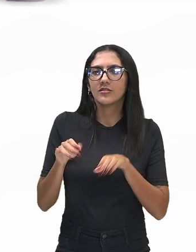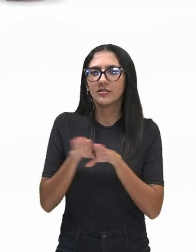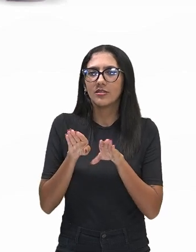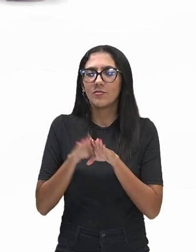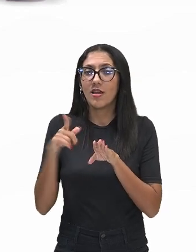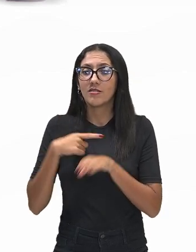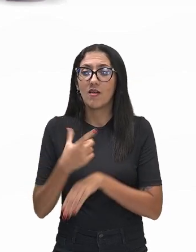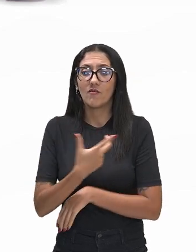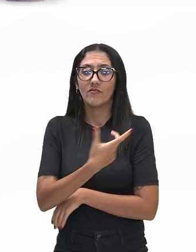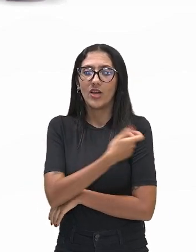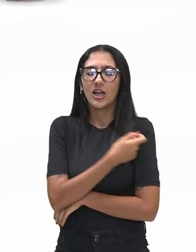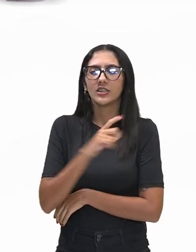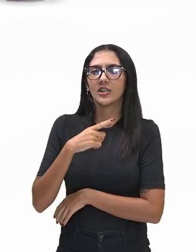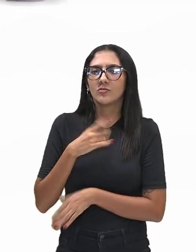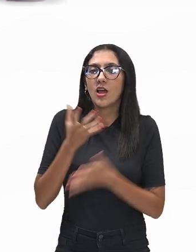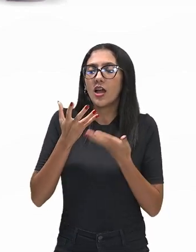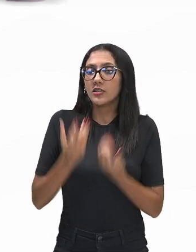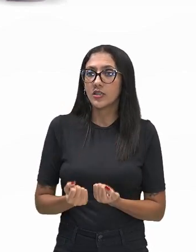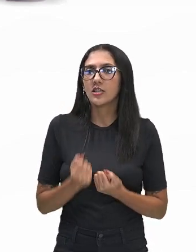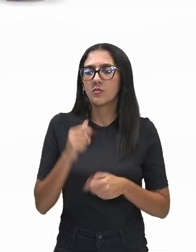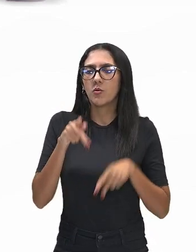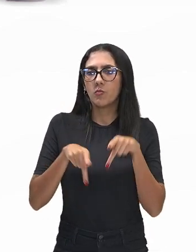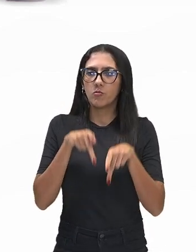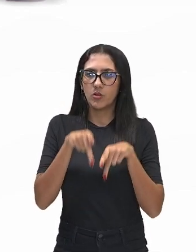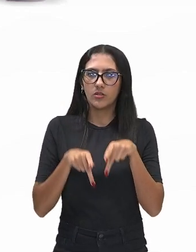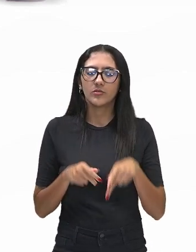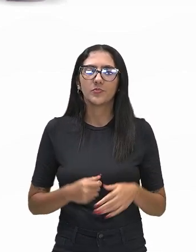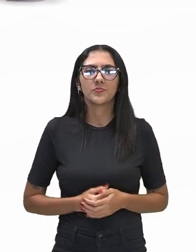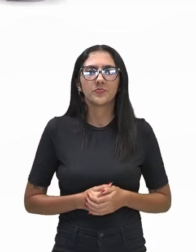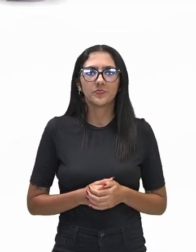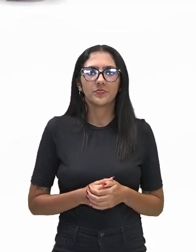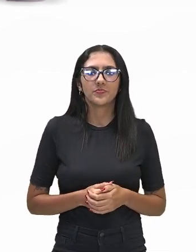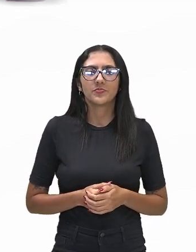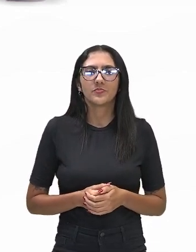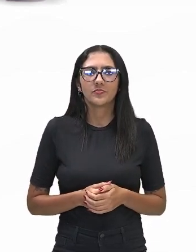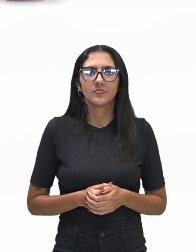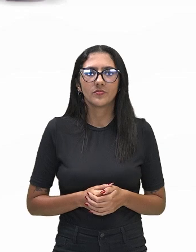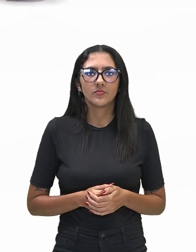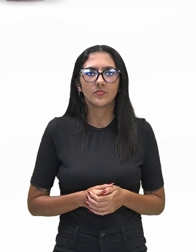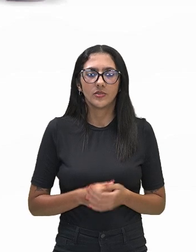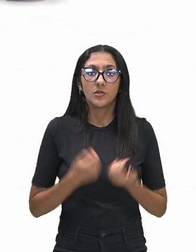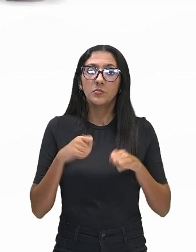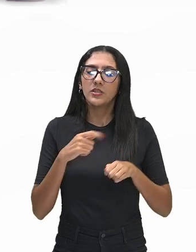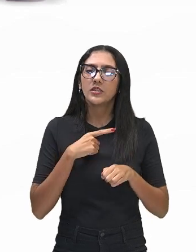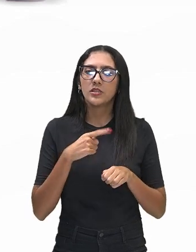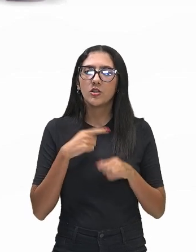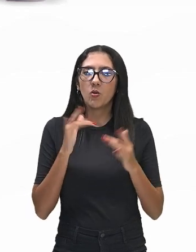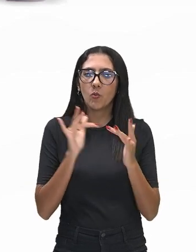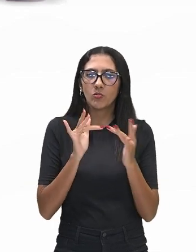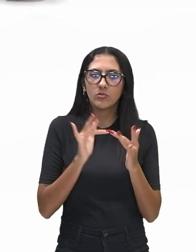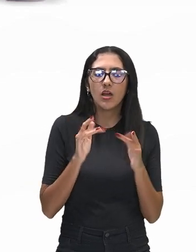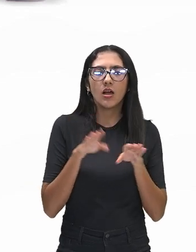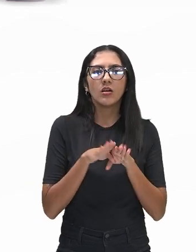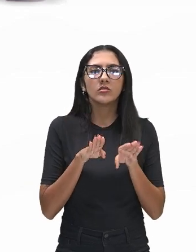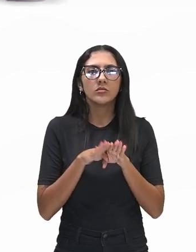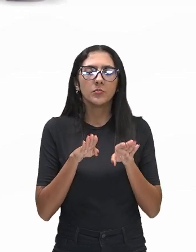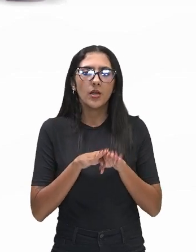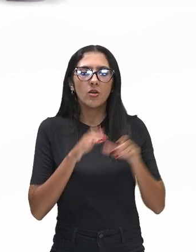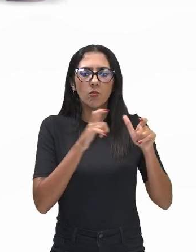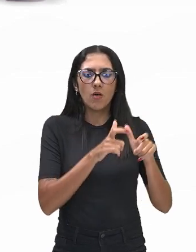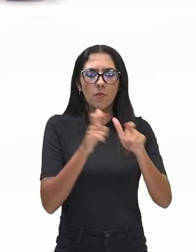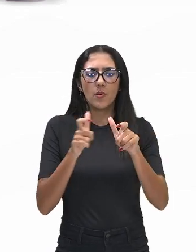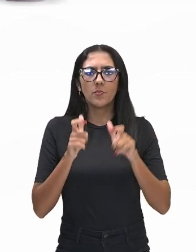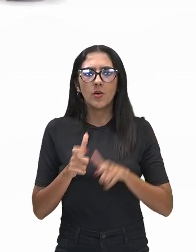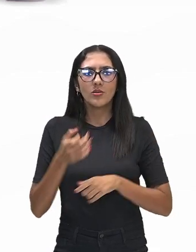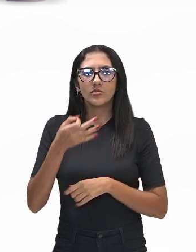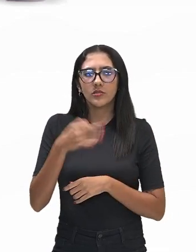vacinas tenham a adesão da população. É preciso ter cobertura vacinal, logística de